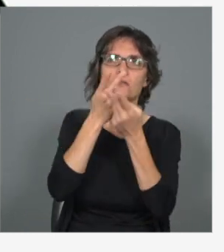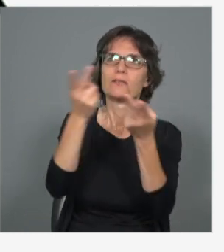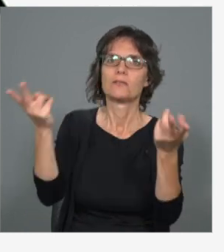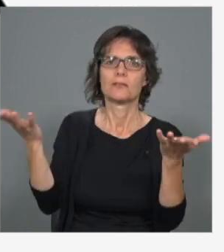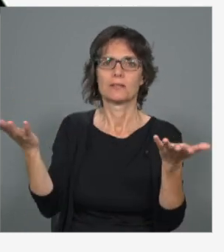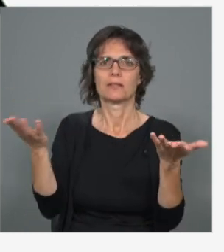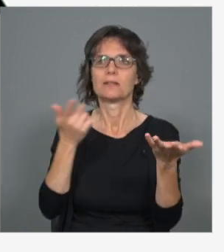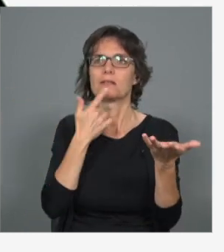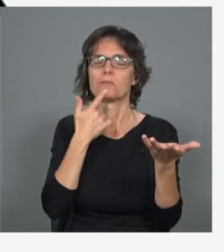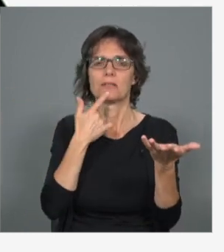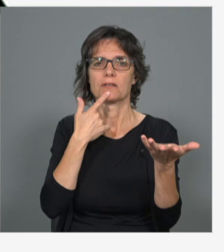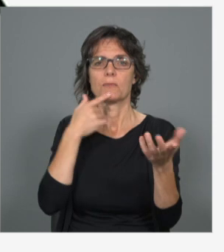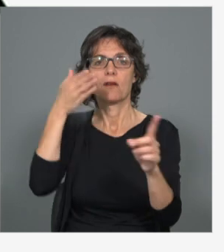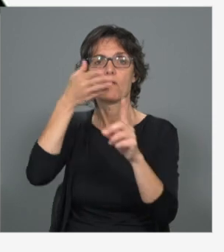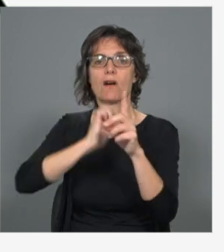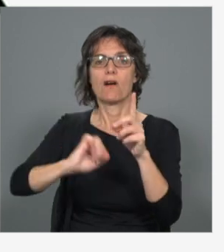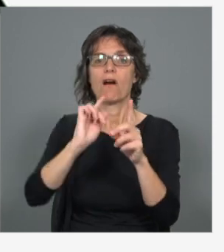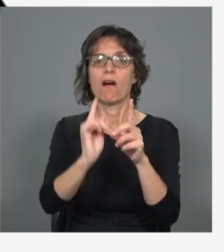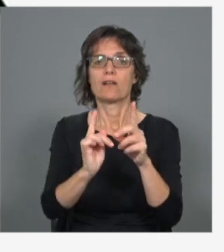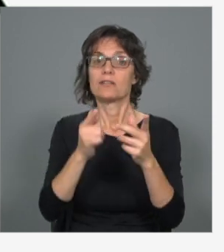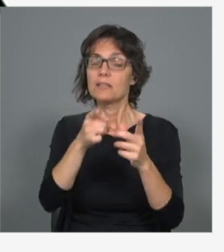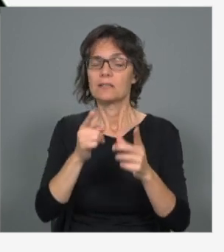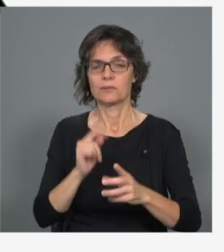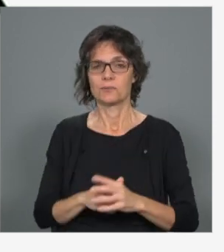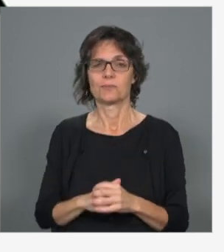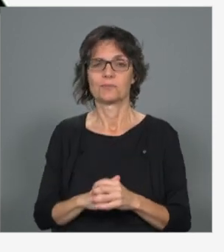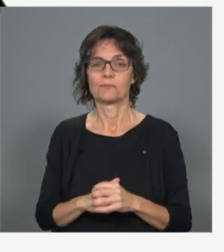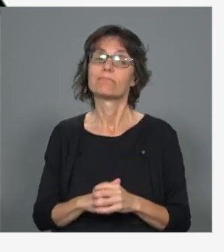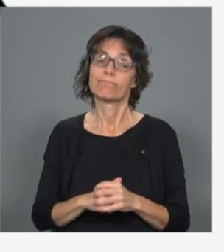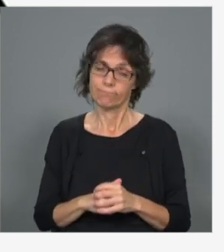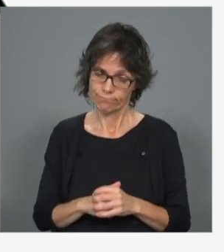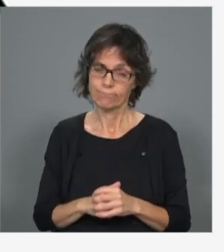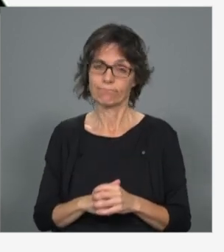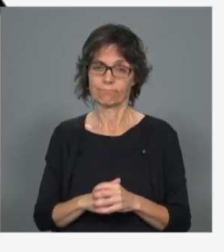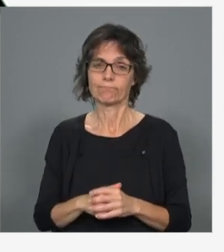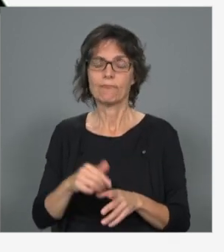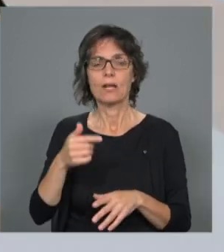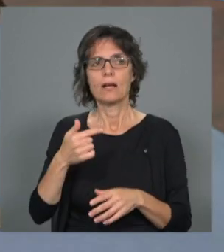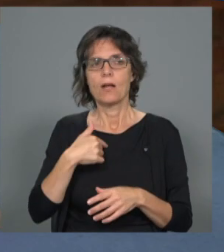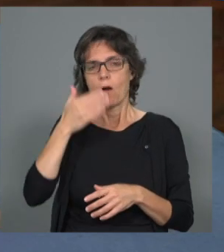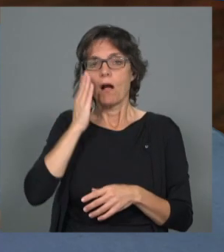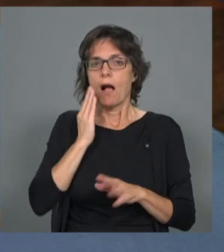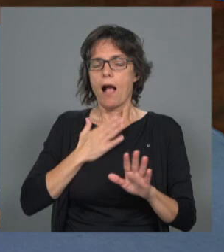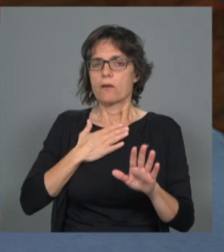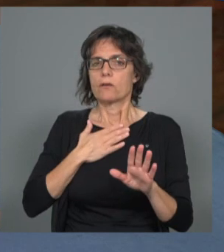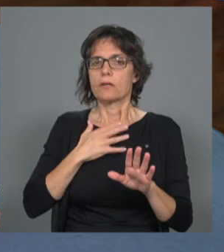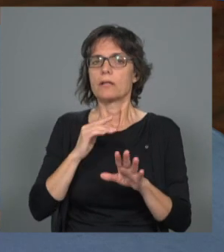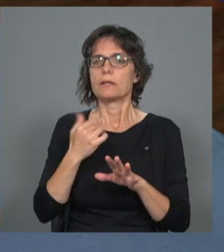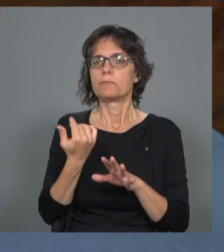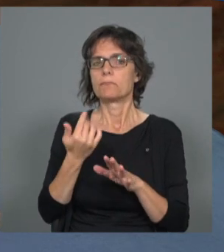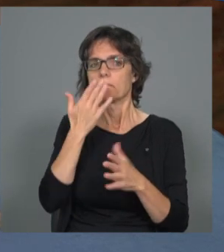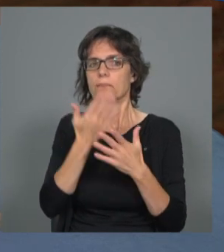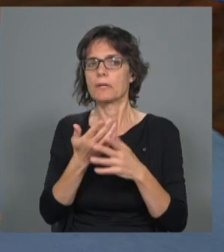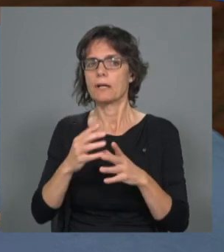na realidade esta missão que temos pela frente. Sim, nós estamos a viver um tempo, eu penso que as coisas estão a mudar e penso também essencialmente nos